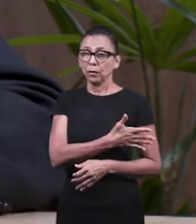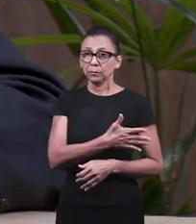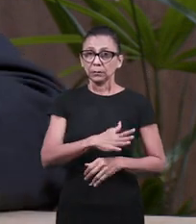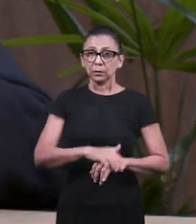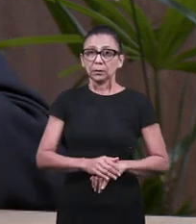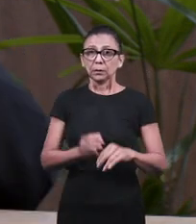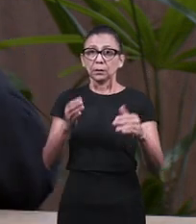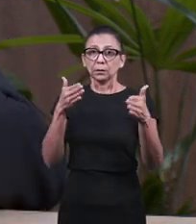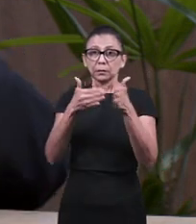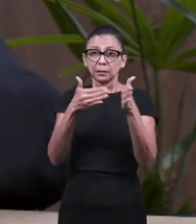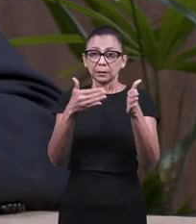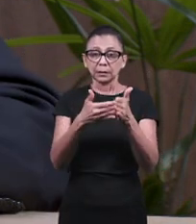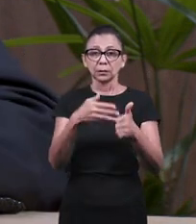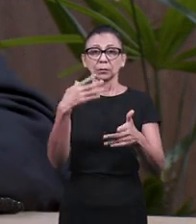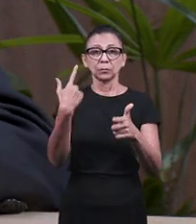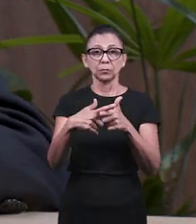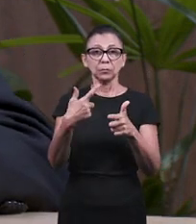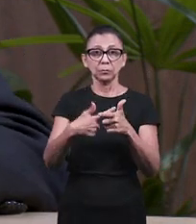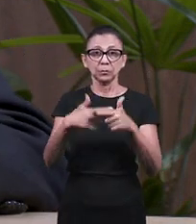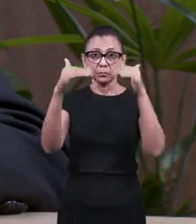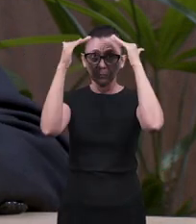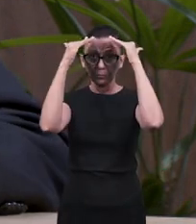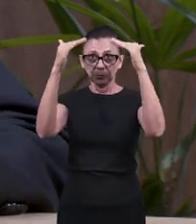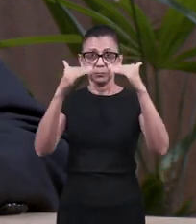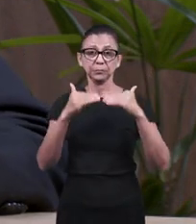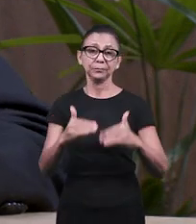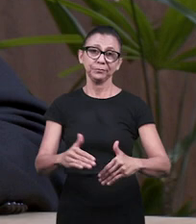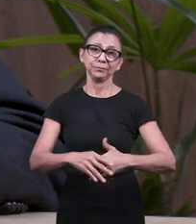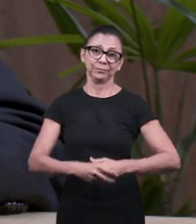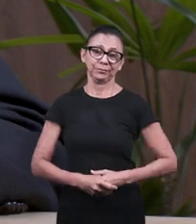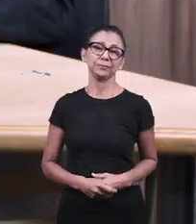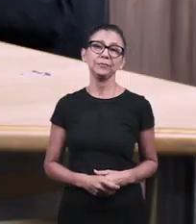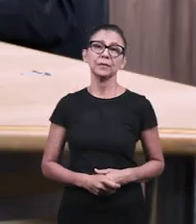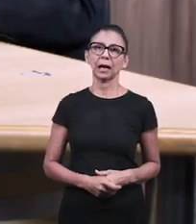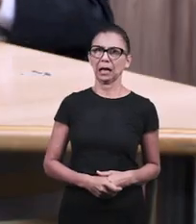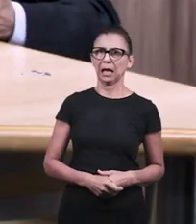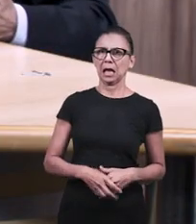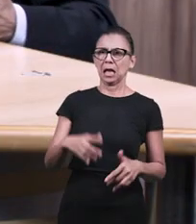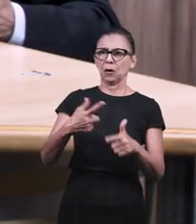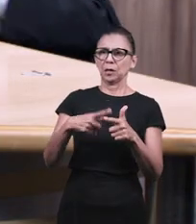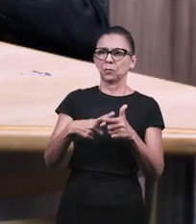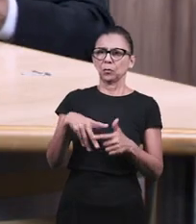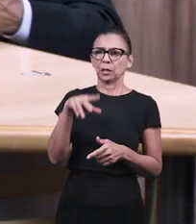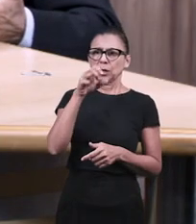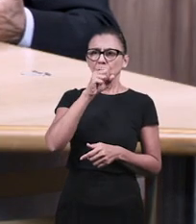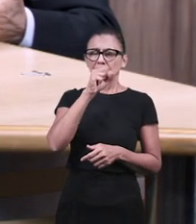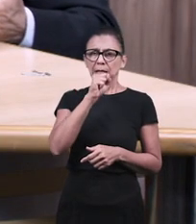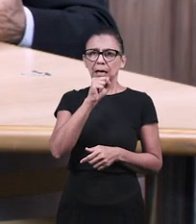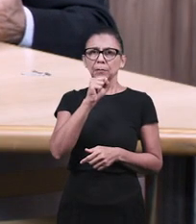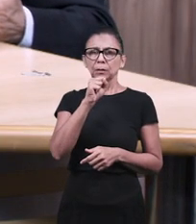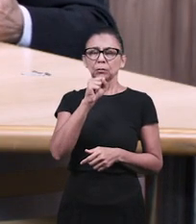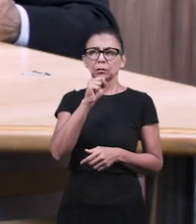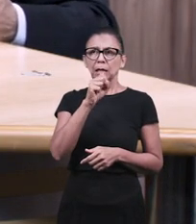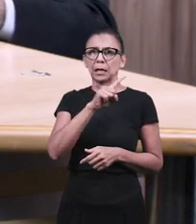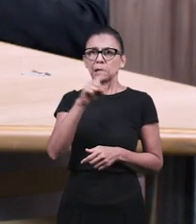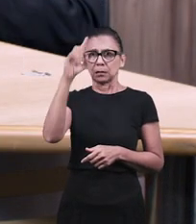desobediência. Não foi por causa de guardar o sábado. Foi por causa da desobediência e da incredulidade. Desobediência, da